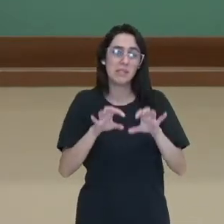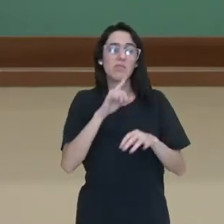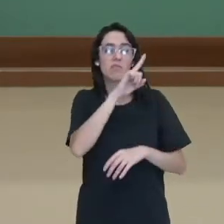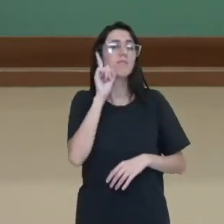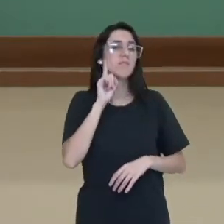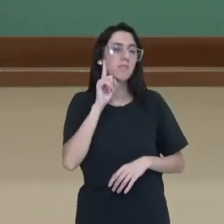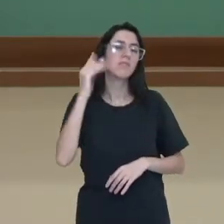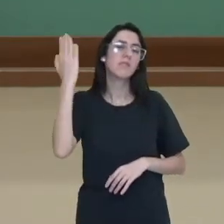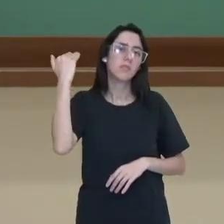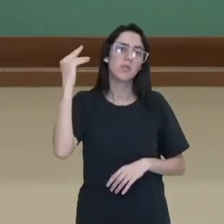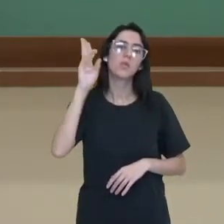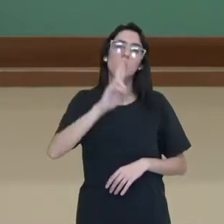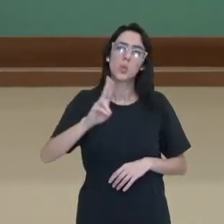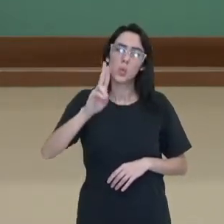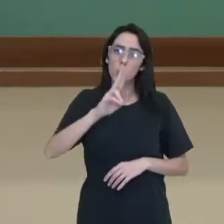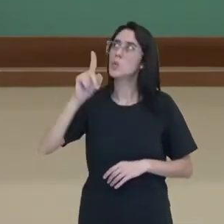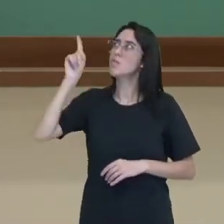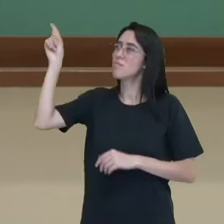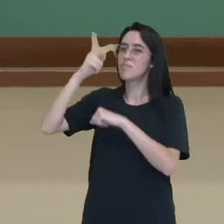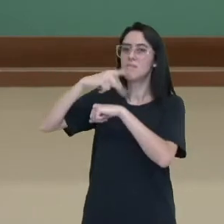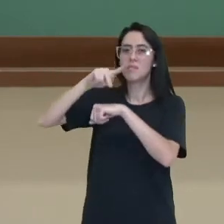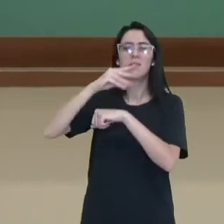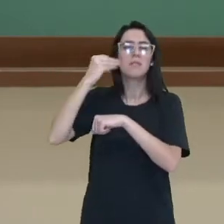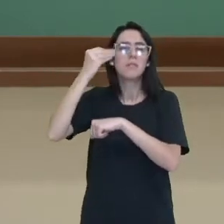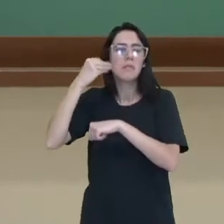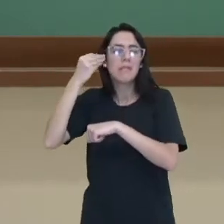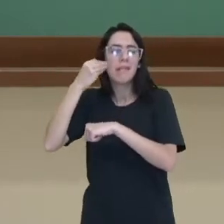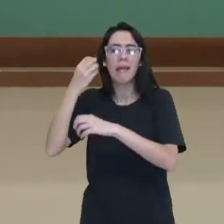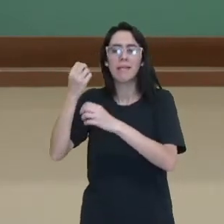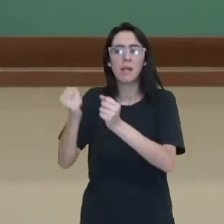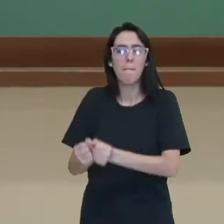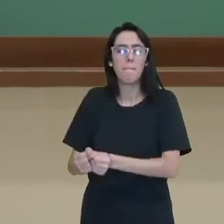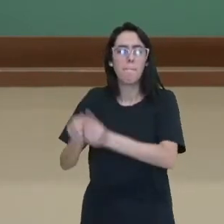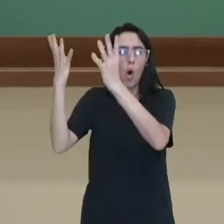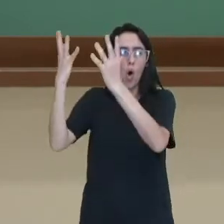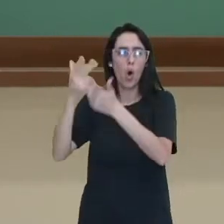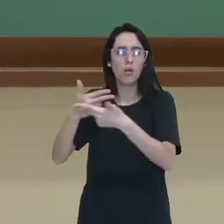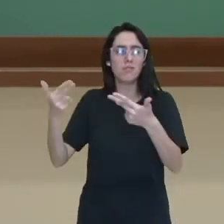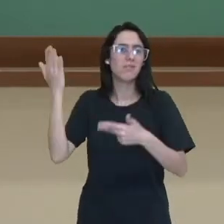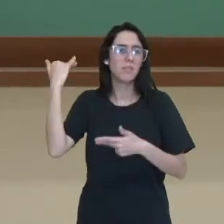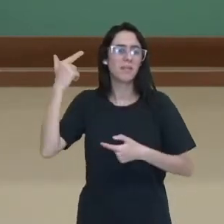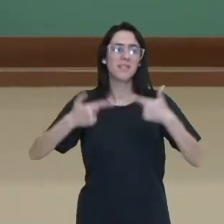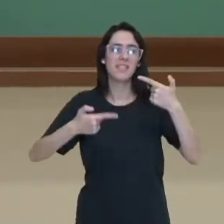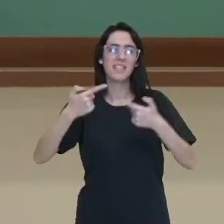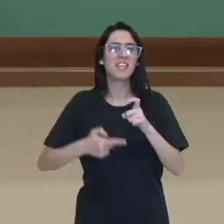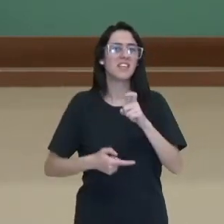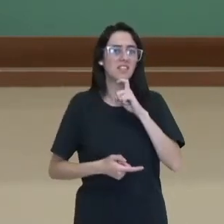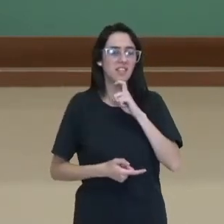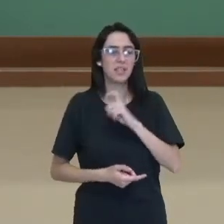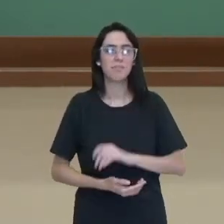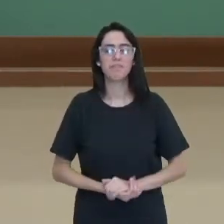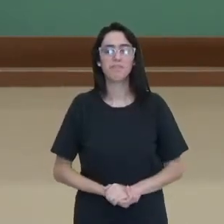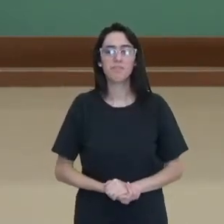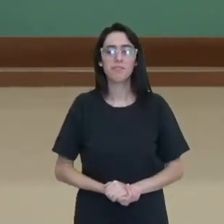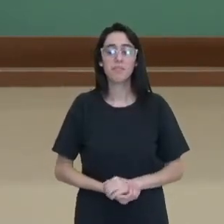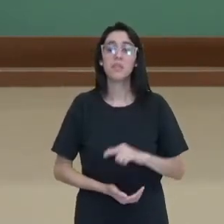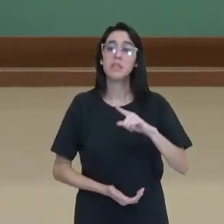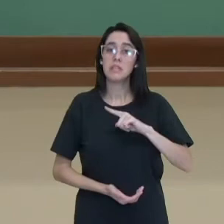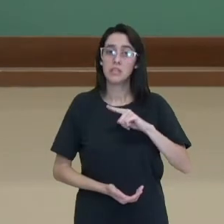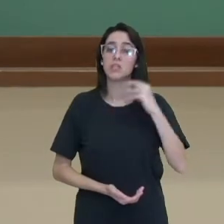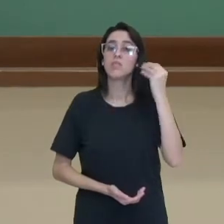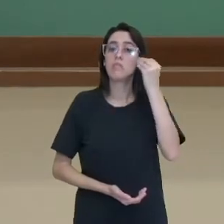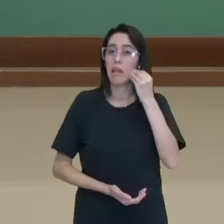usaram justamente esse país para realizar os testes nucleares durante a Guerra Fria. Esses testes tinham de